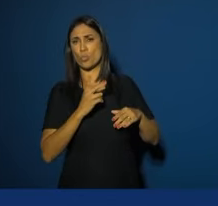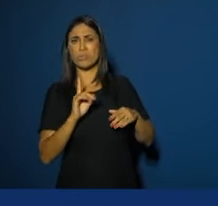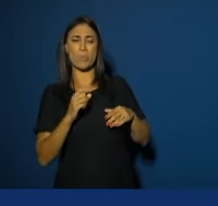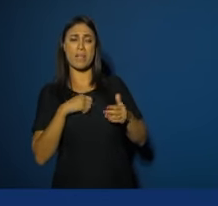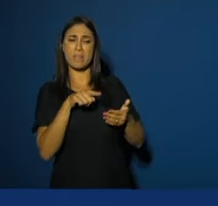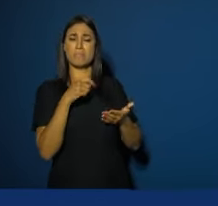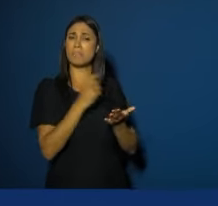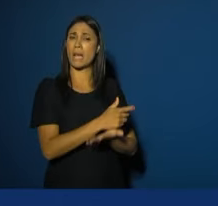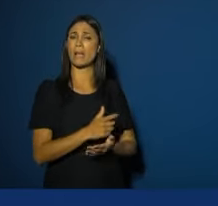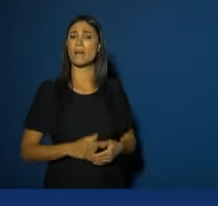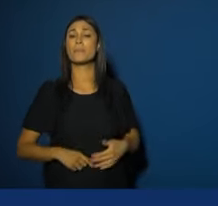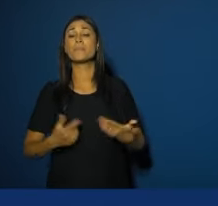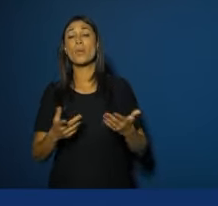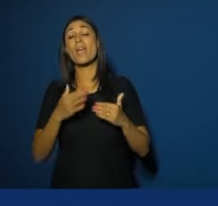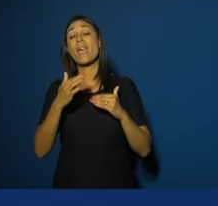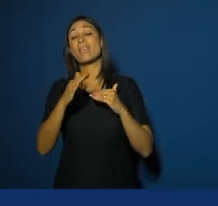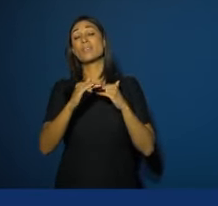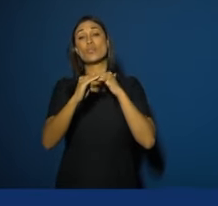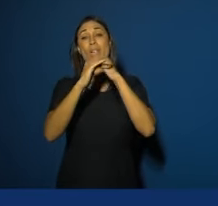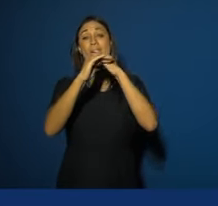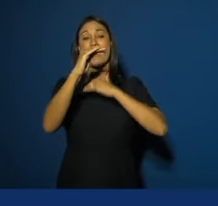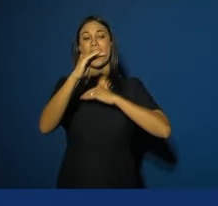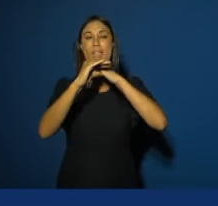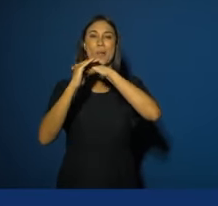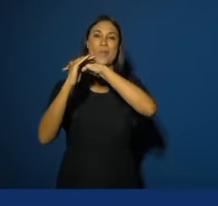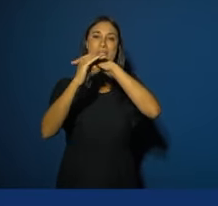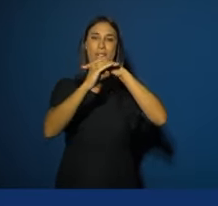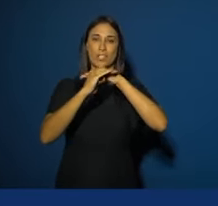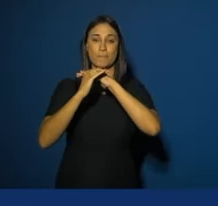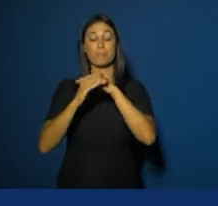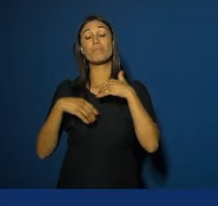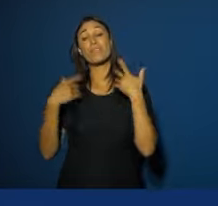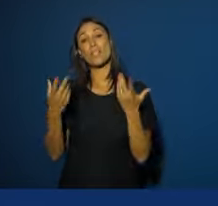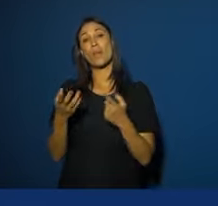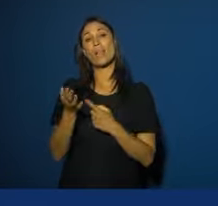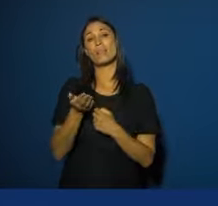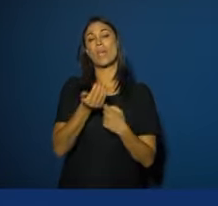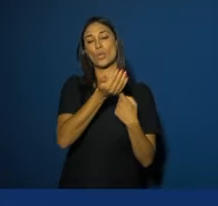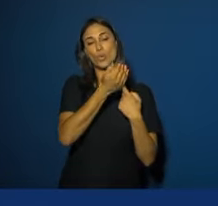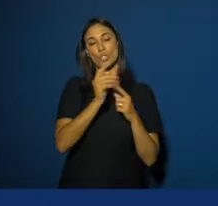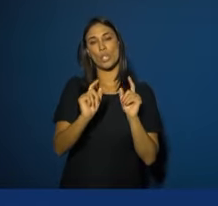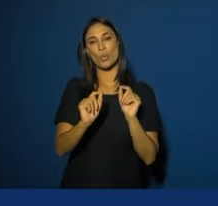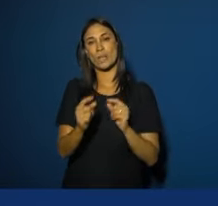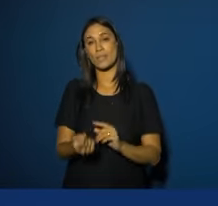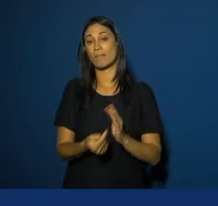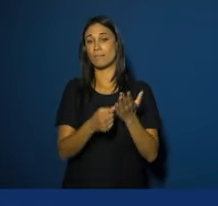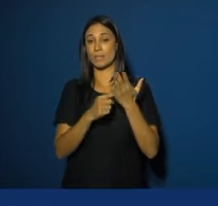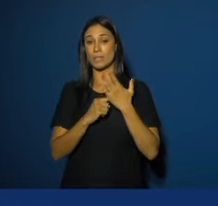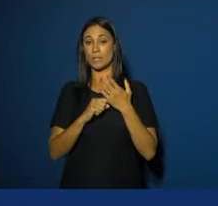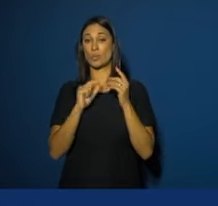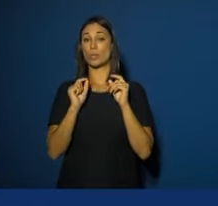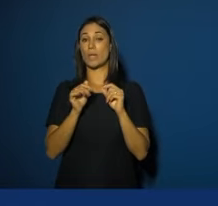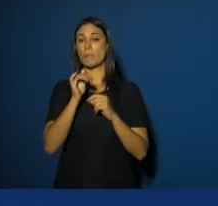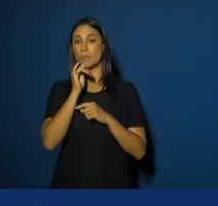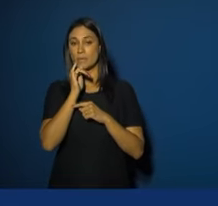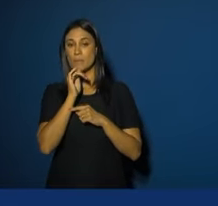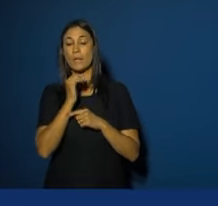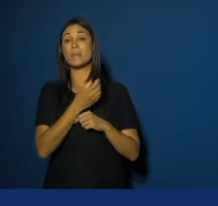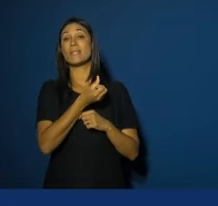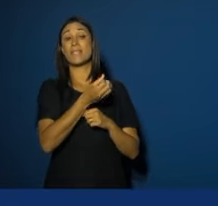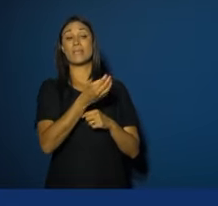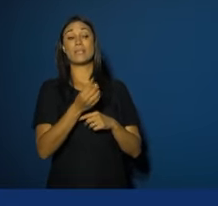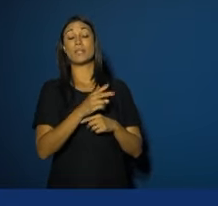Isso é questão da Equidade né então a tecnologia ela está trazendo para ter uma ideia o contrato da Araguai 800